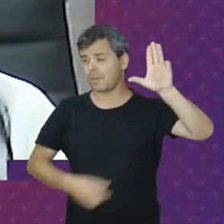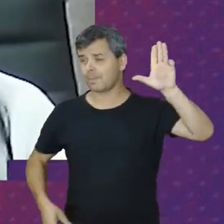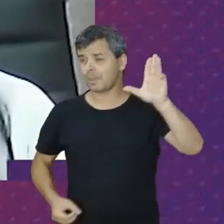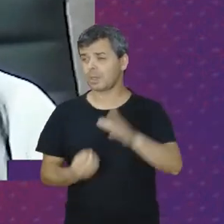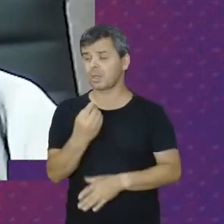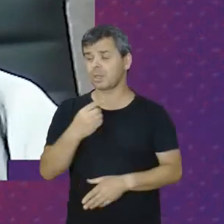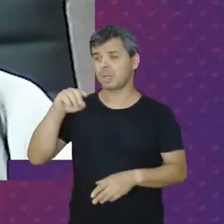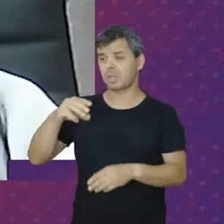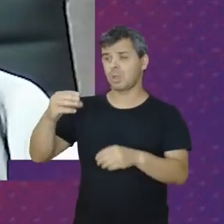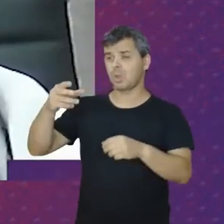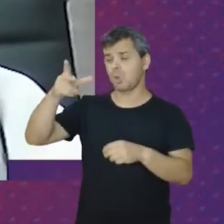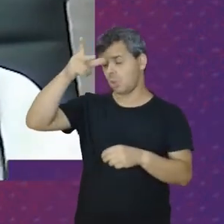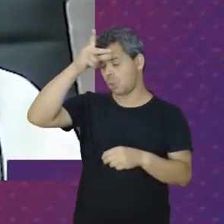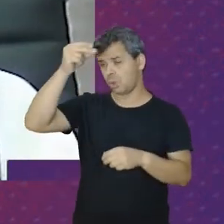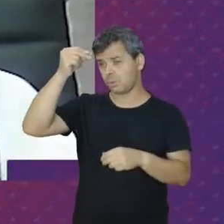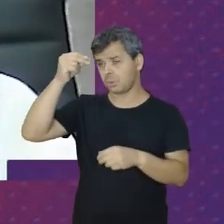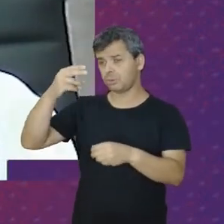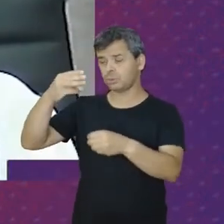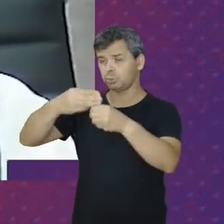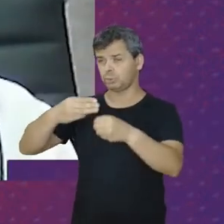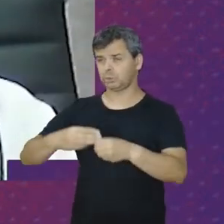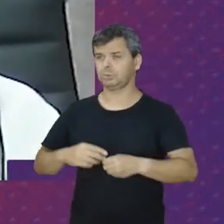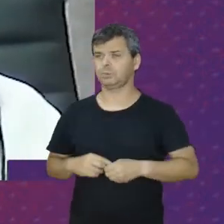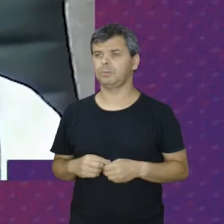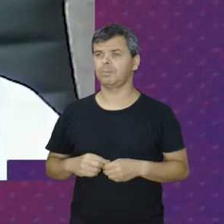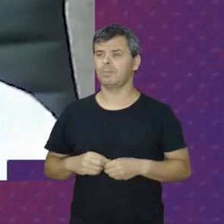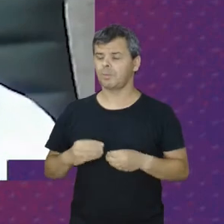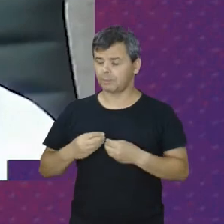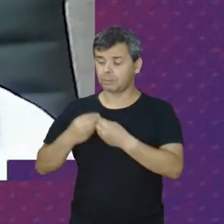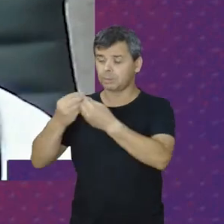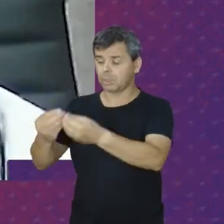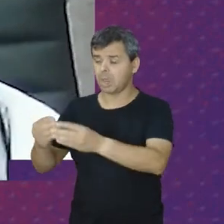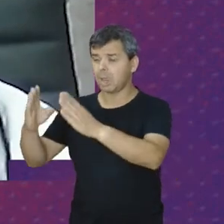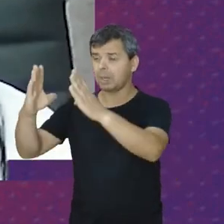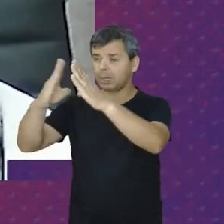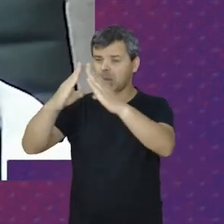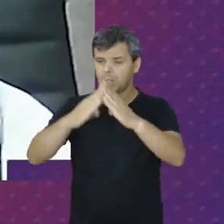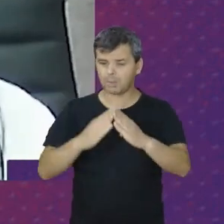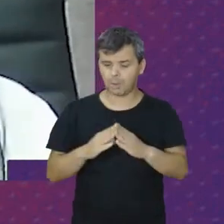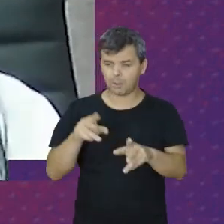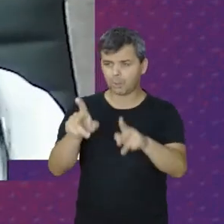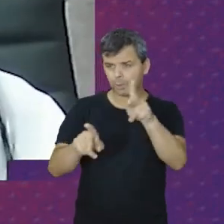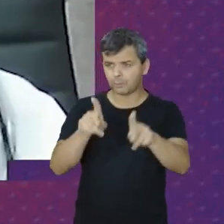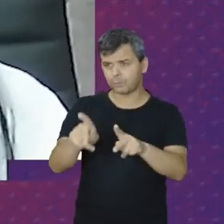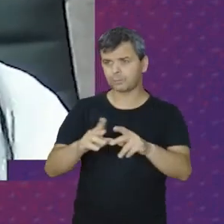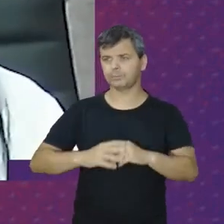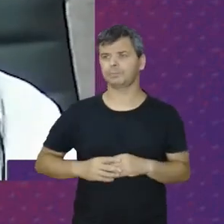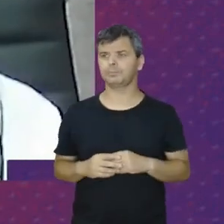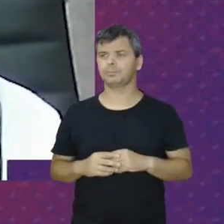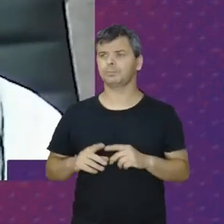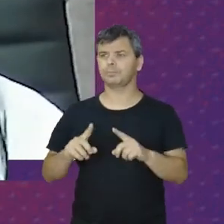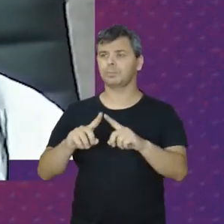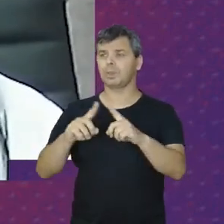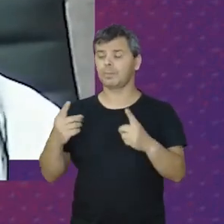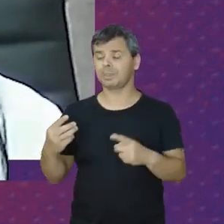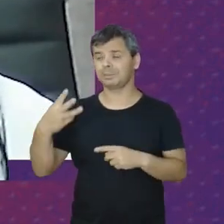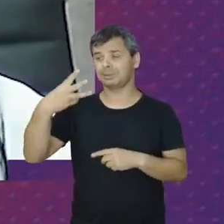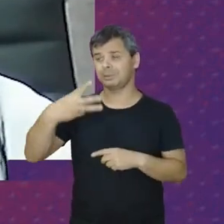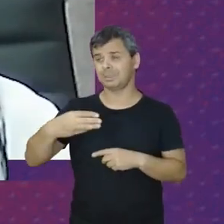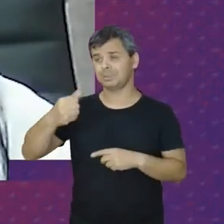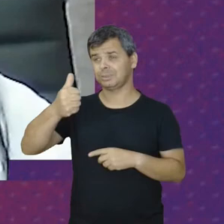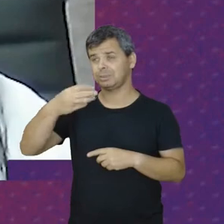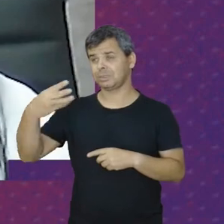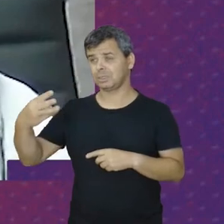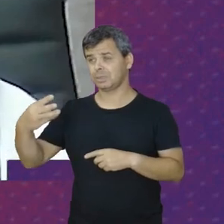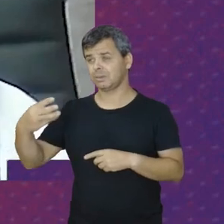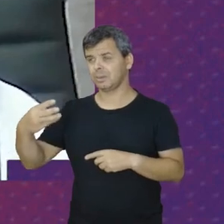Lauro de Freitas e veio entregar, inclusive, as 239 casas em Portão, e mais 313 casas na